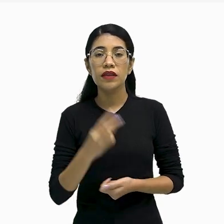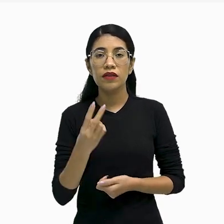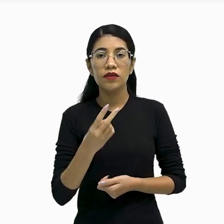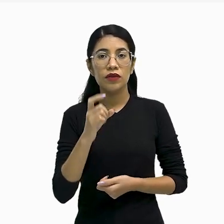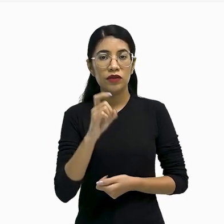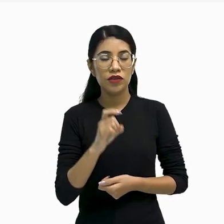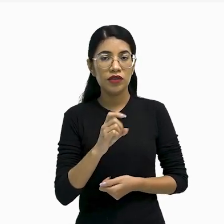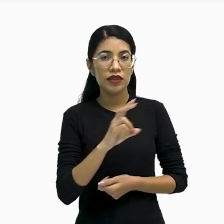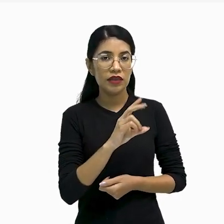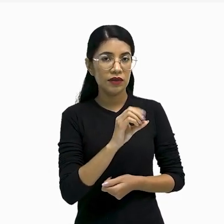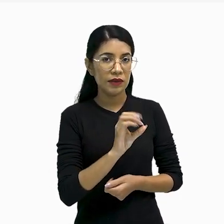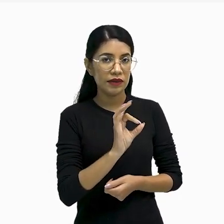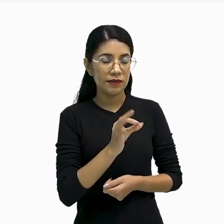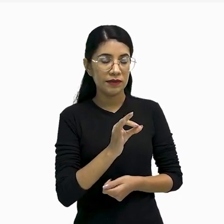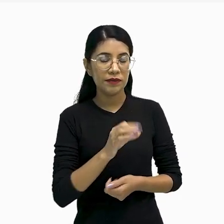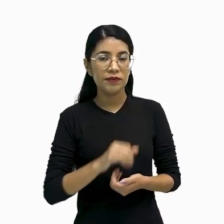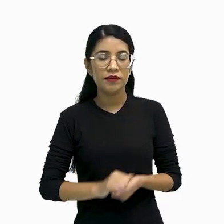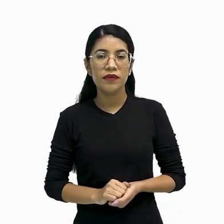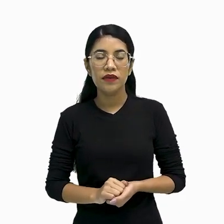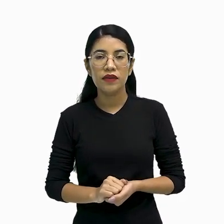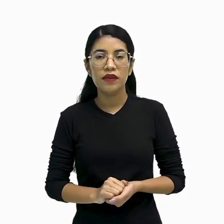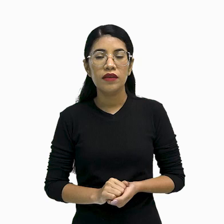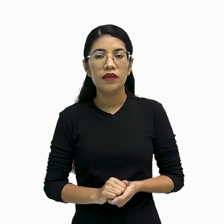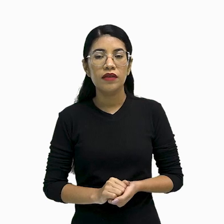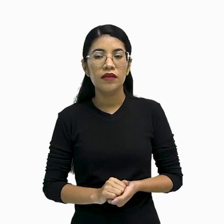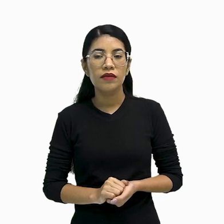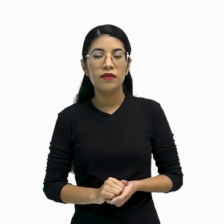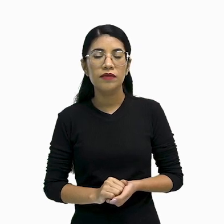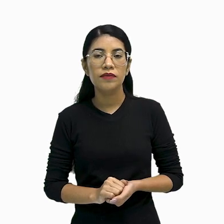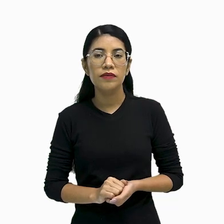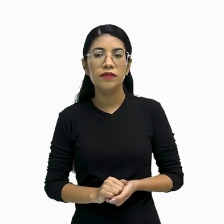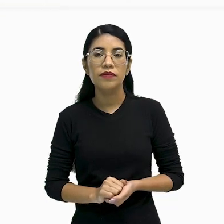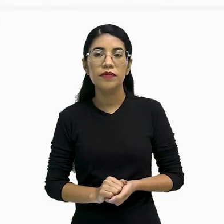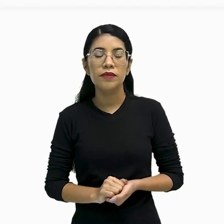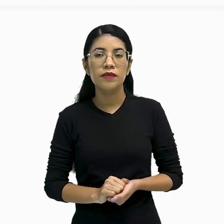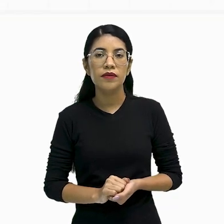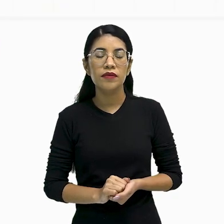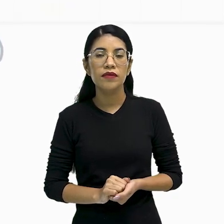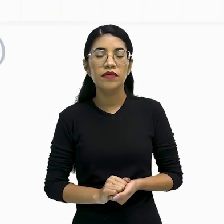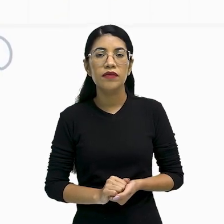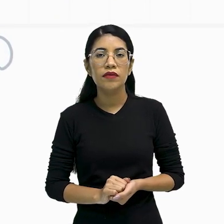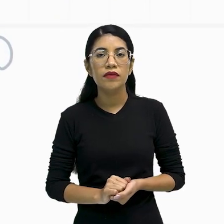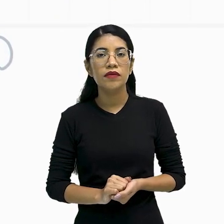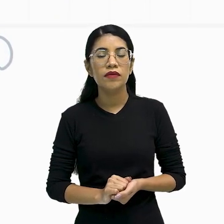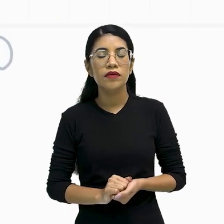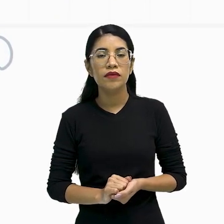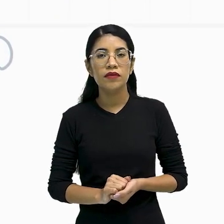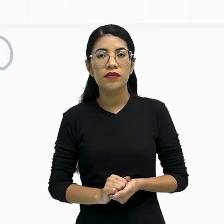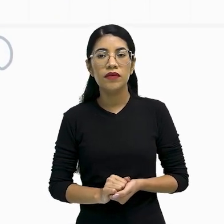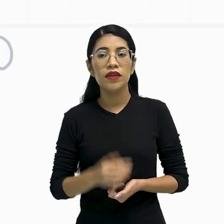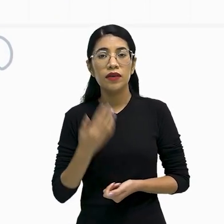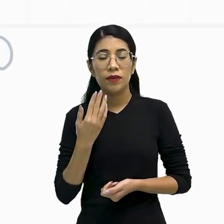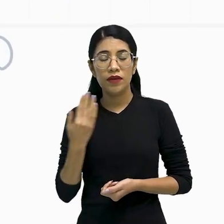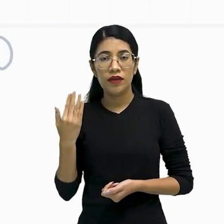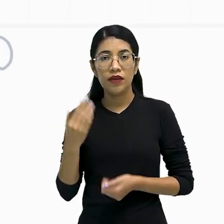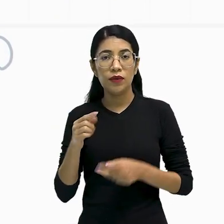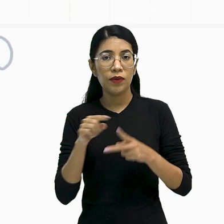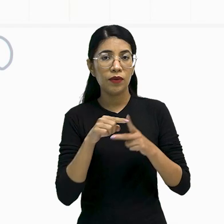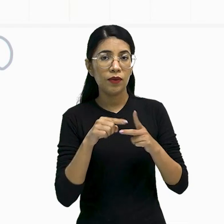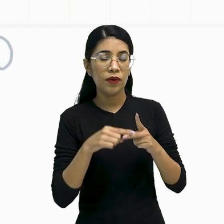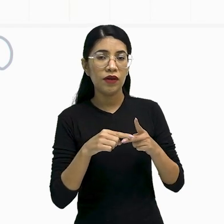de x aqui é 50 que nós encontramos, né? X igual a 50. Então, na verdade, aqui, o valor desse